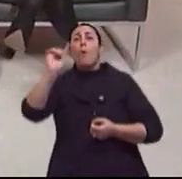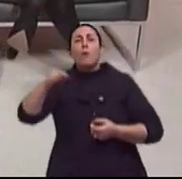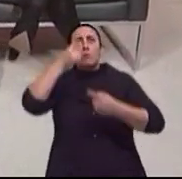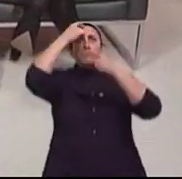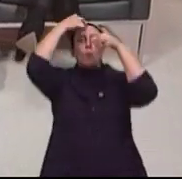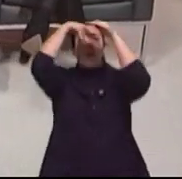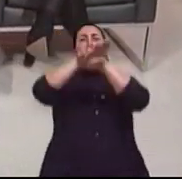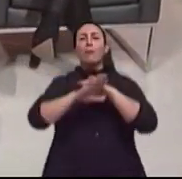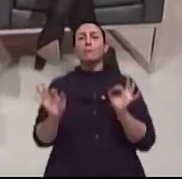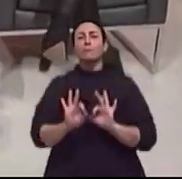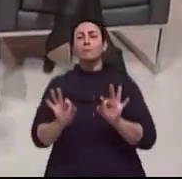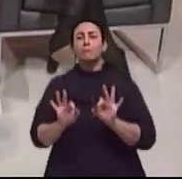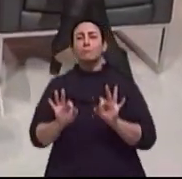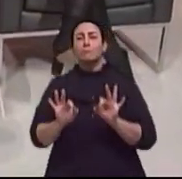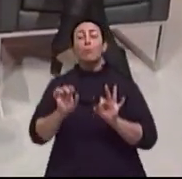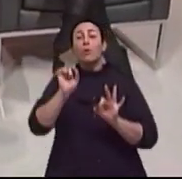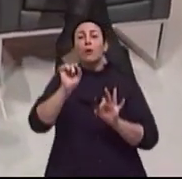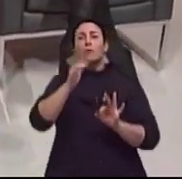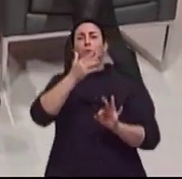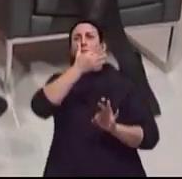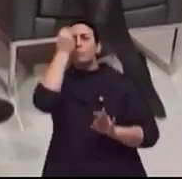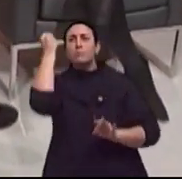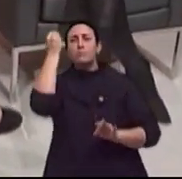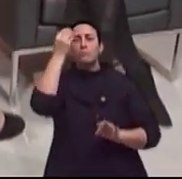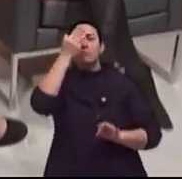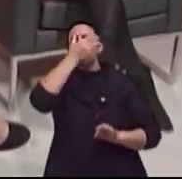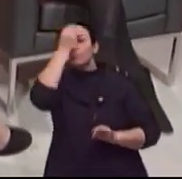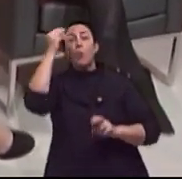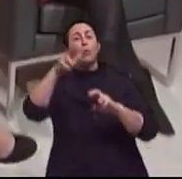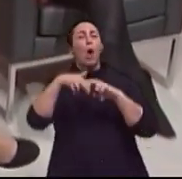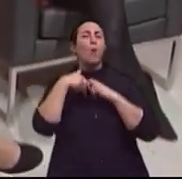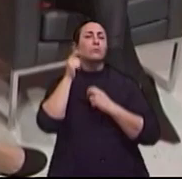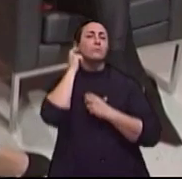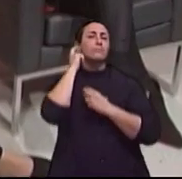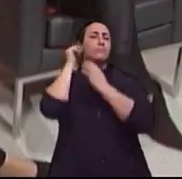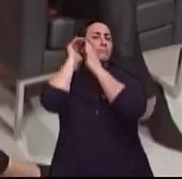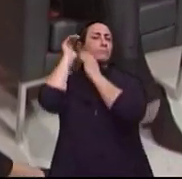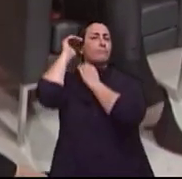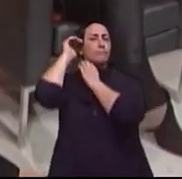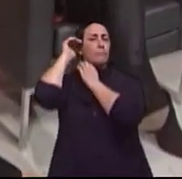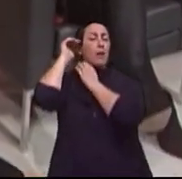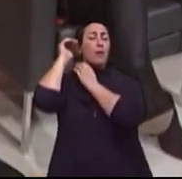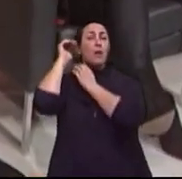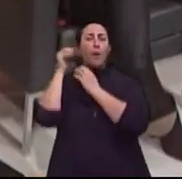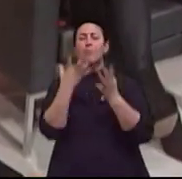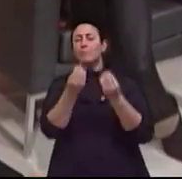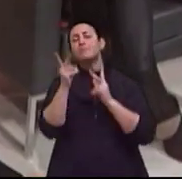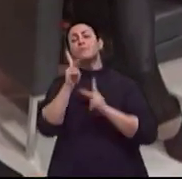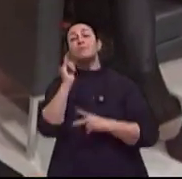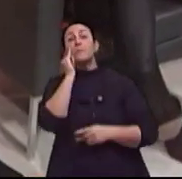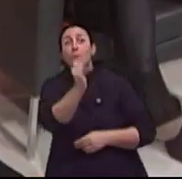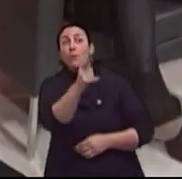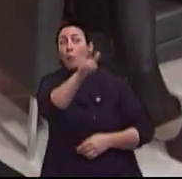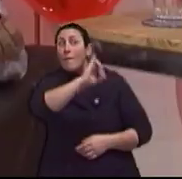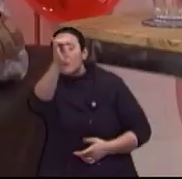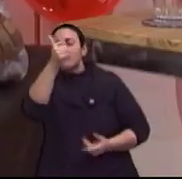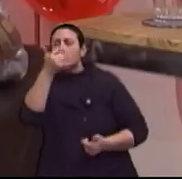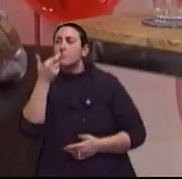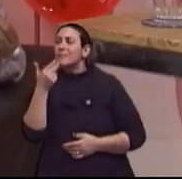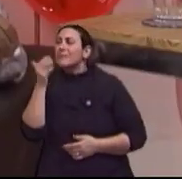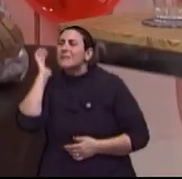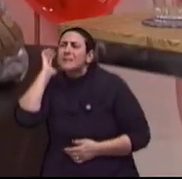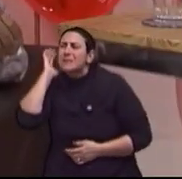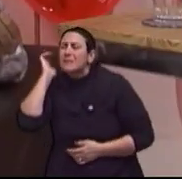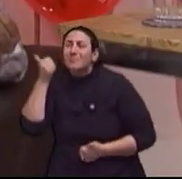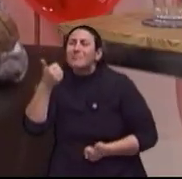sobra então a pessoa começa a esquecer coisas recentes então Então o a pessoa de casa dá um recado de alguma coisa ele não entendeu